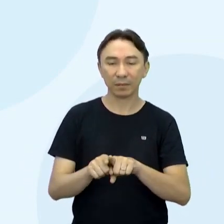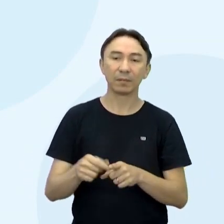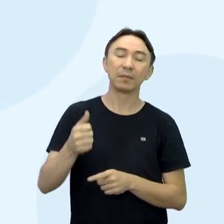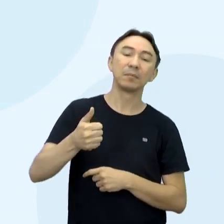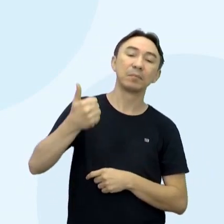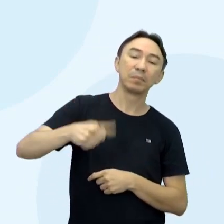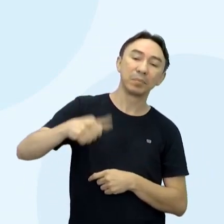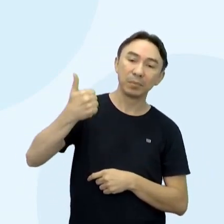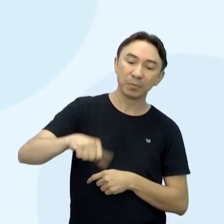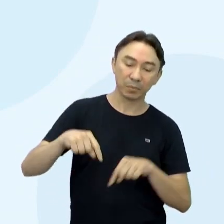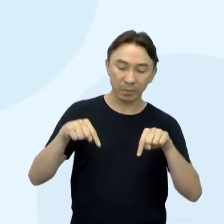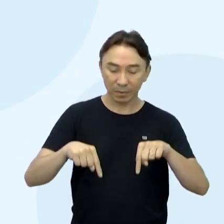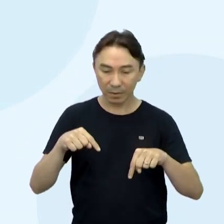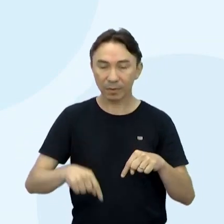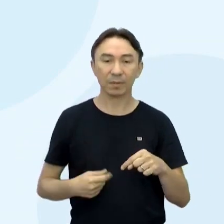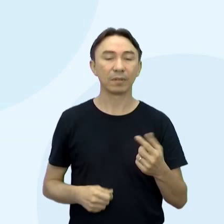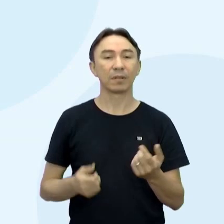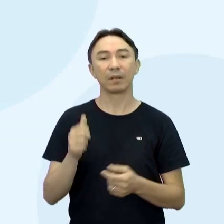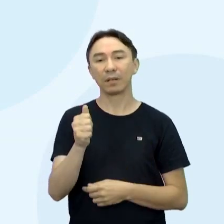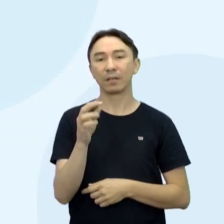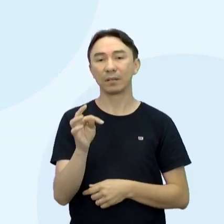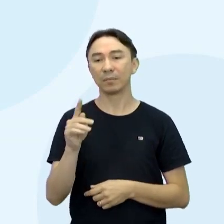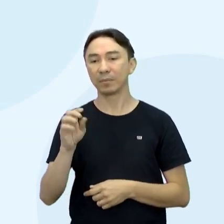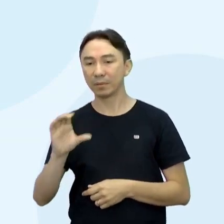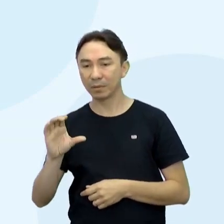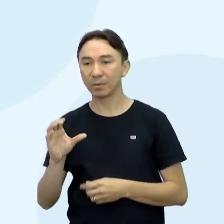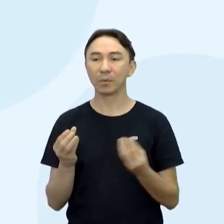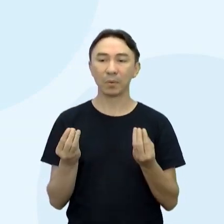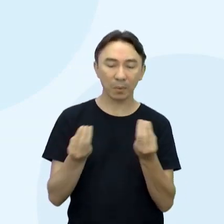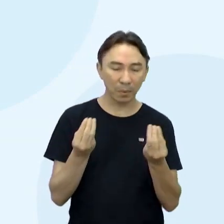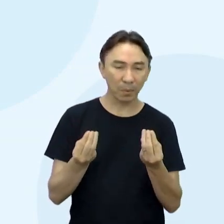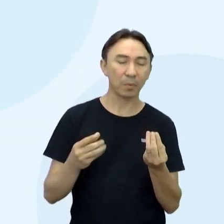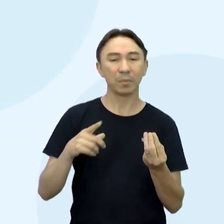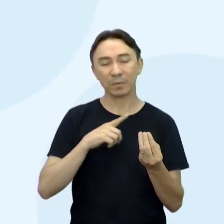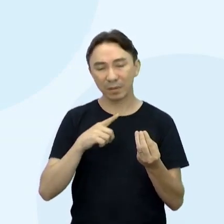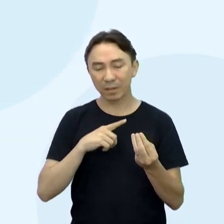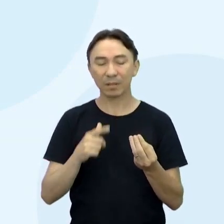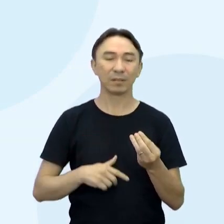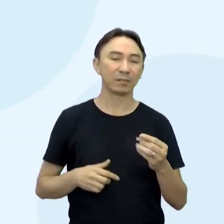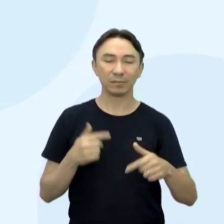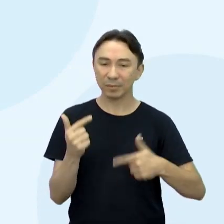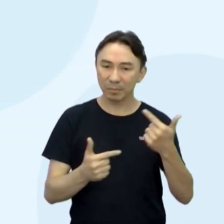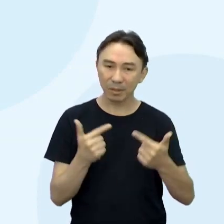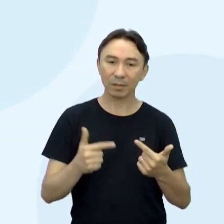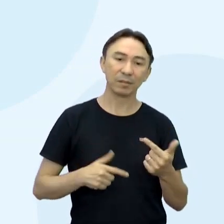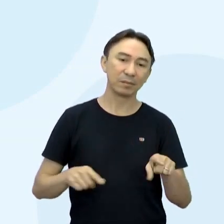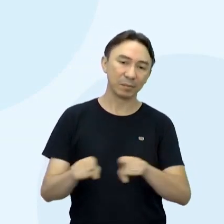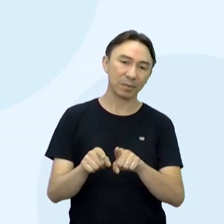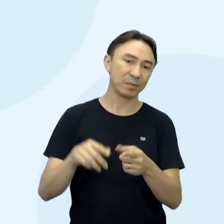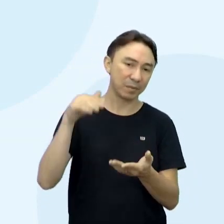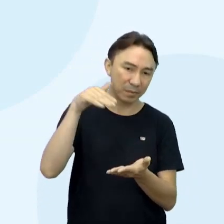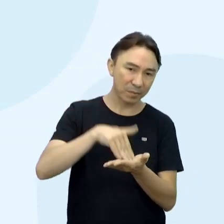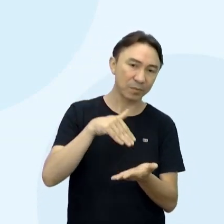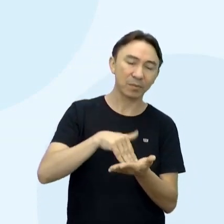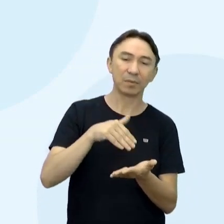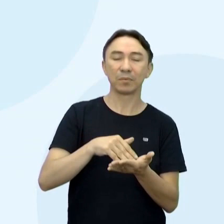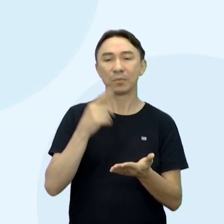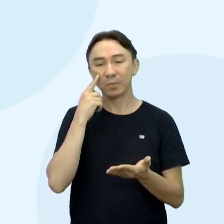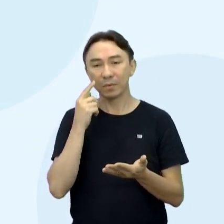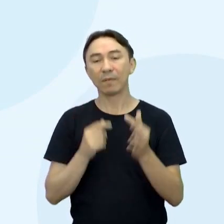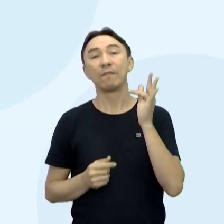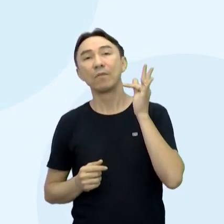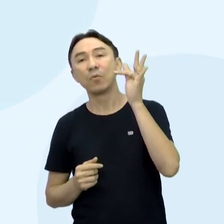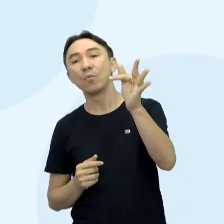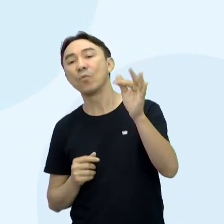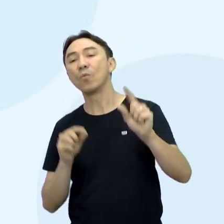como ocorreu a formação, as tarefas e os processos de trabalho e as considerações finais, né, as considerações futuras